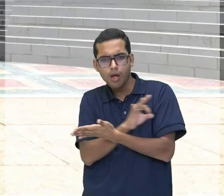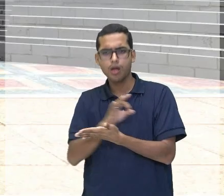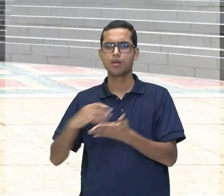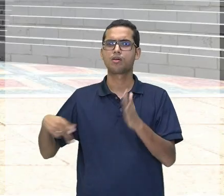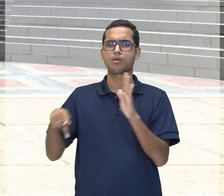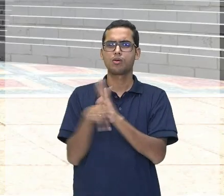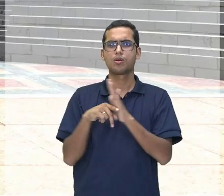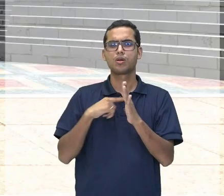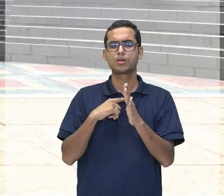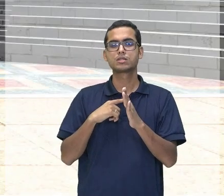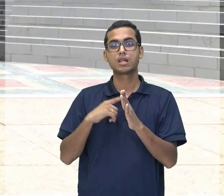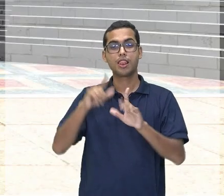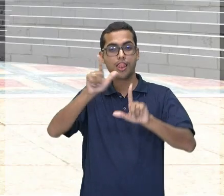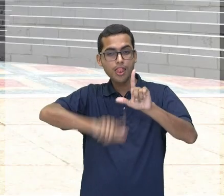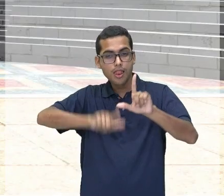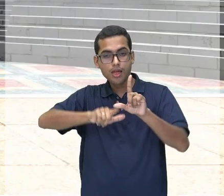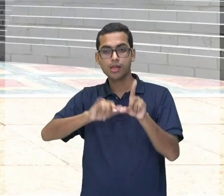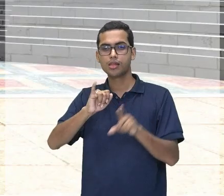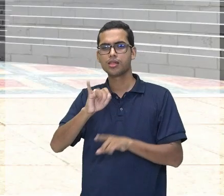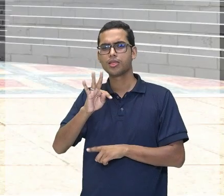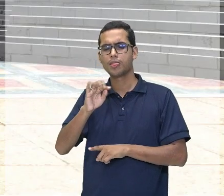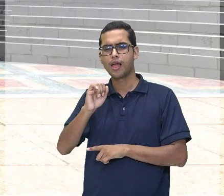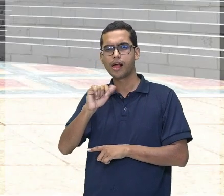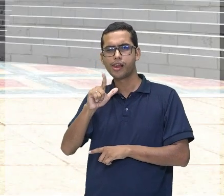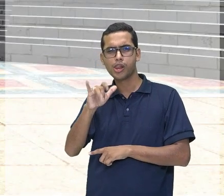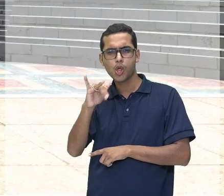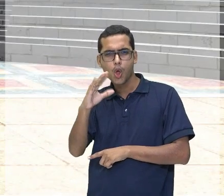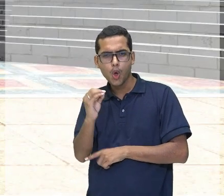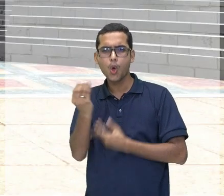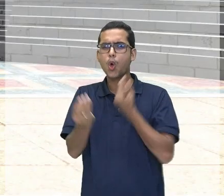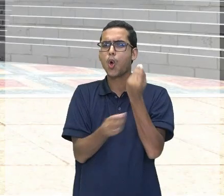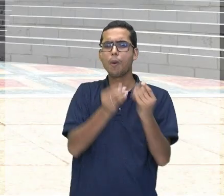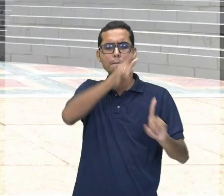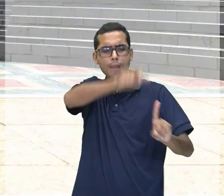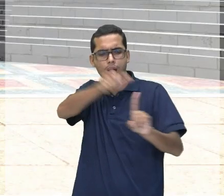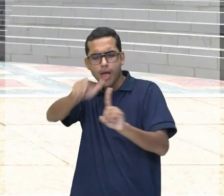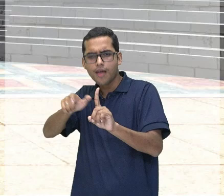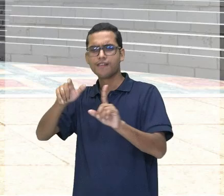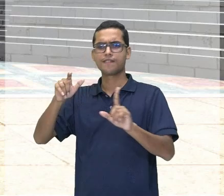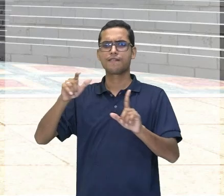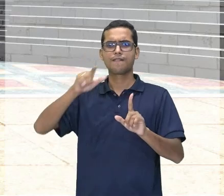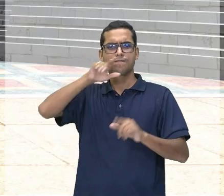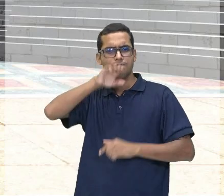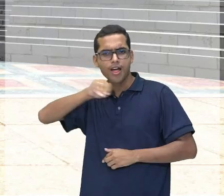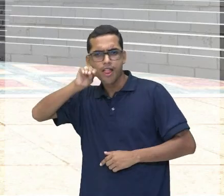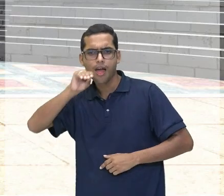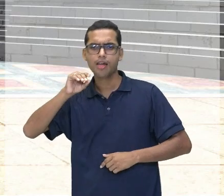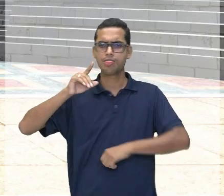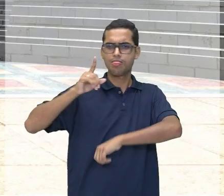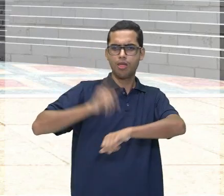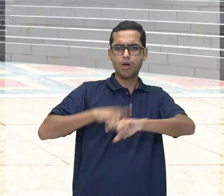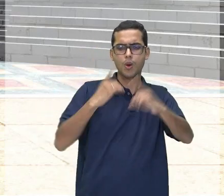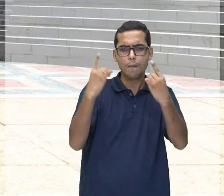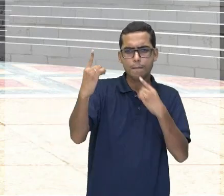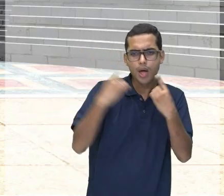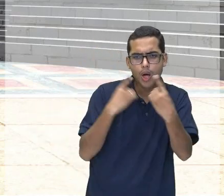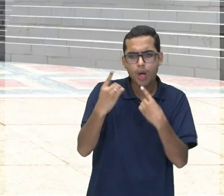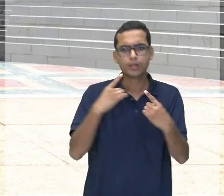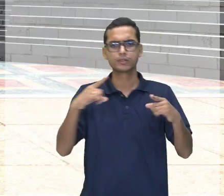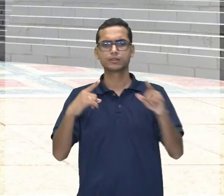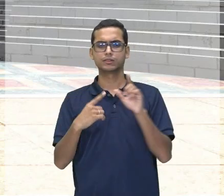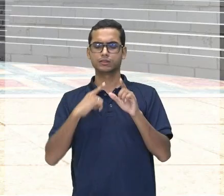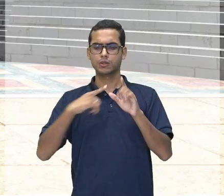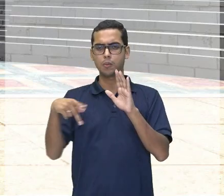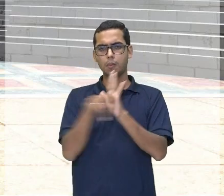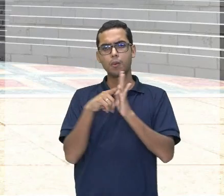em itálico e vão mostrar aí como os personagens devem falar. Tá? No caso aí, como eles vão falar, temos uma rubrica de